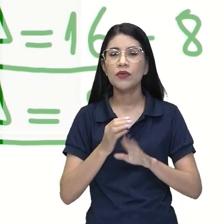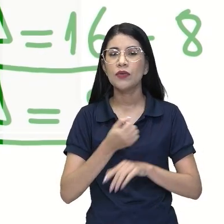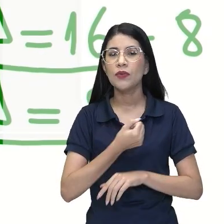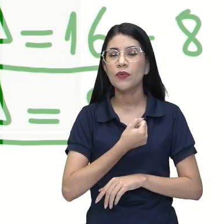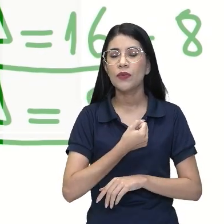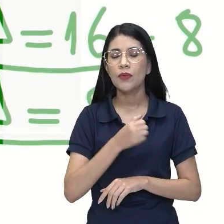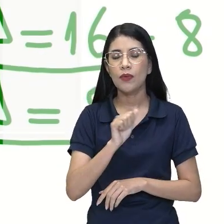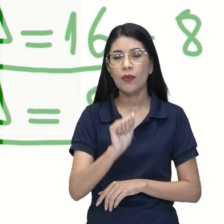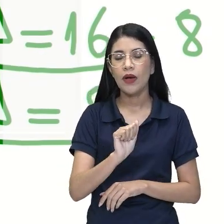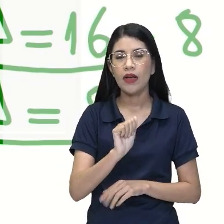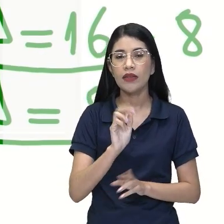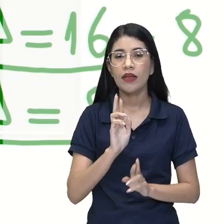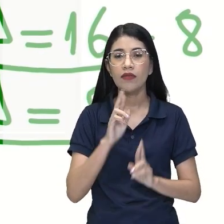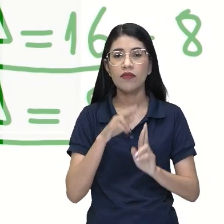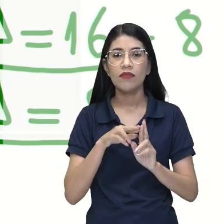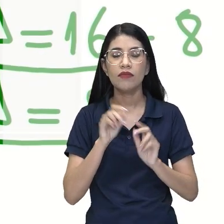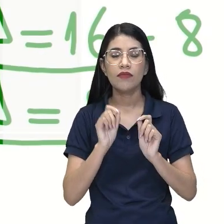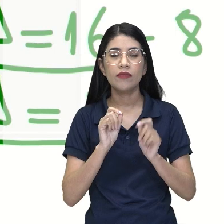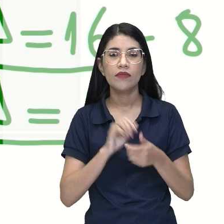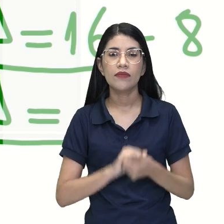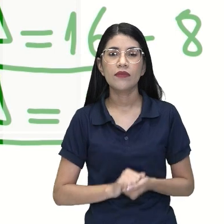ele está se referindo, gente, é esse aqui, ó.